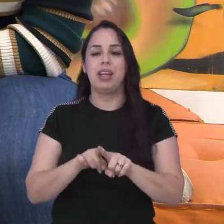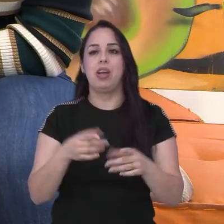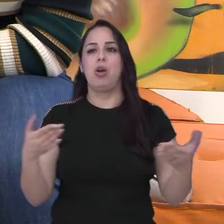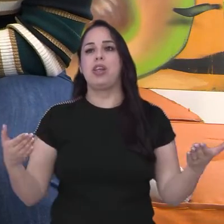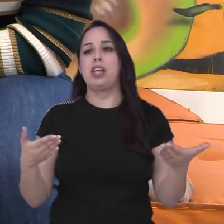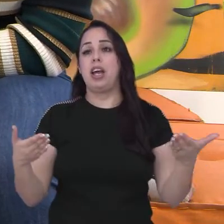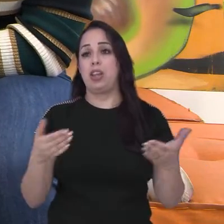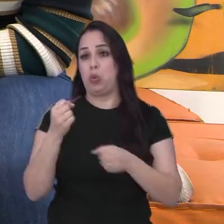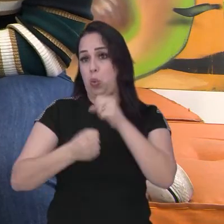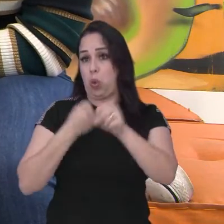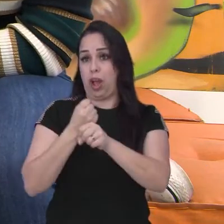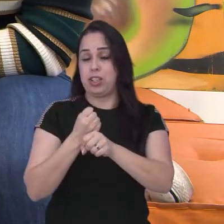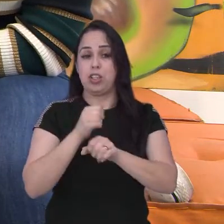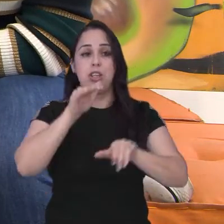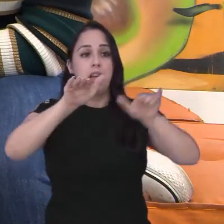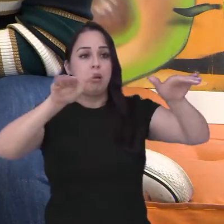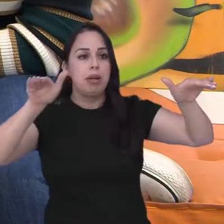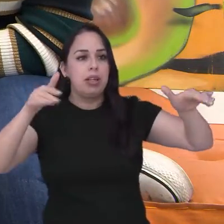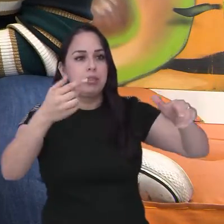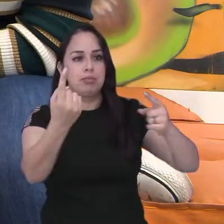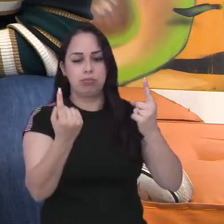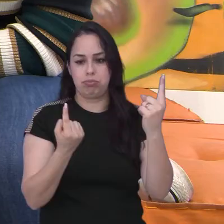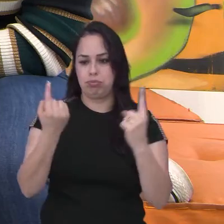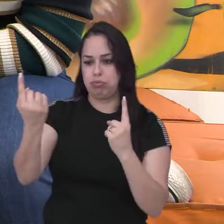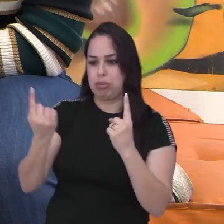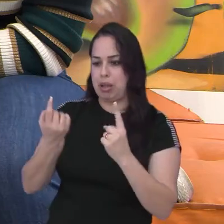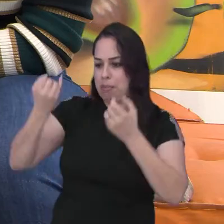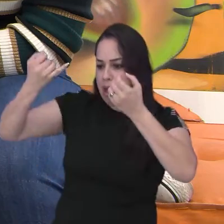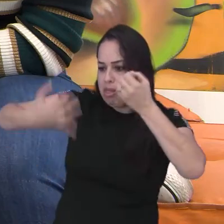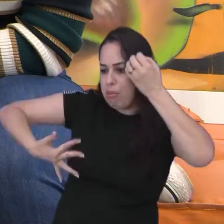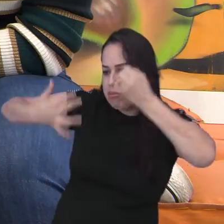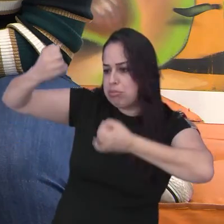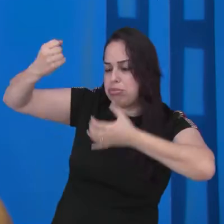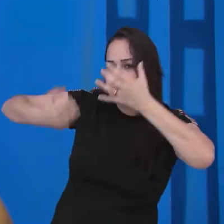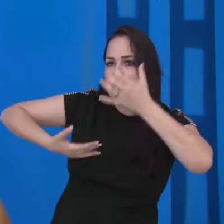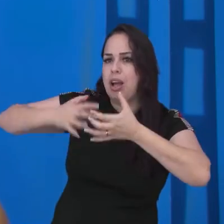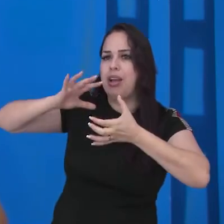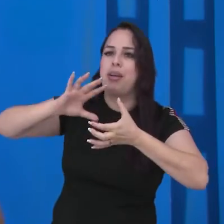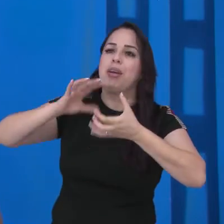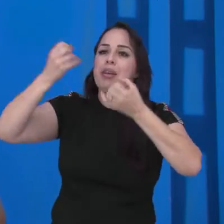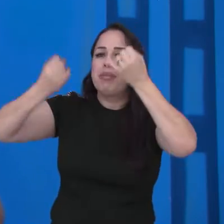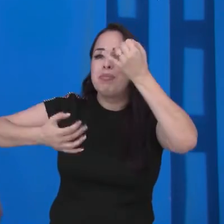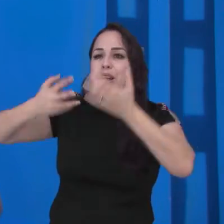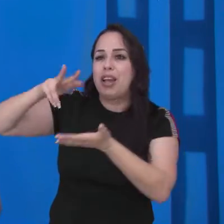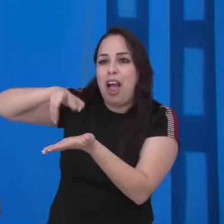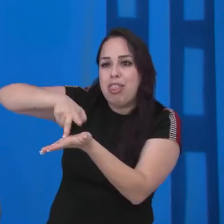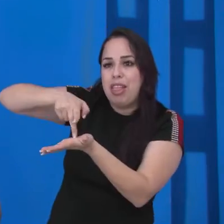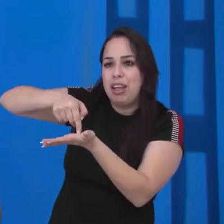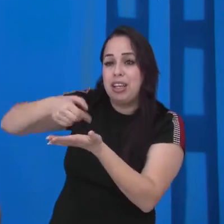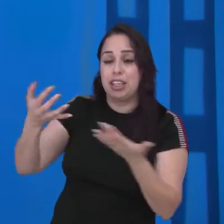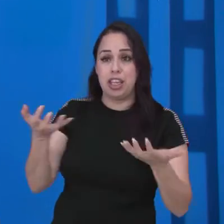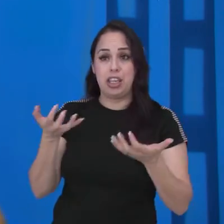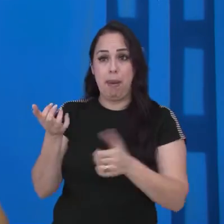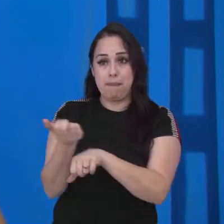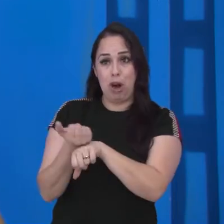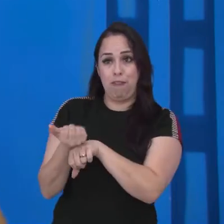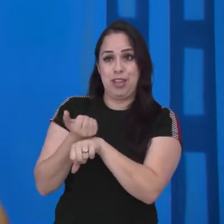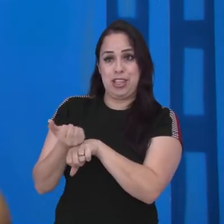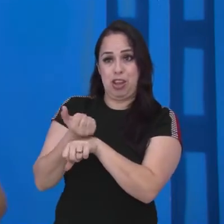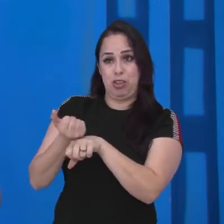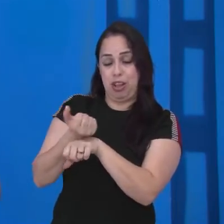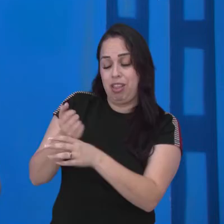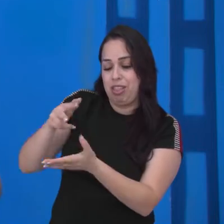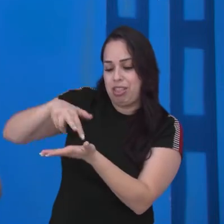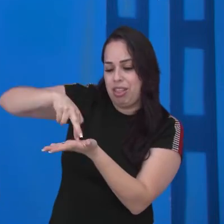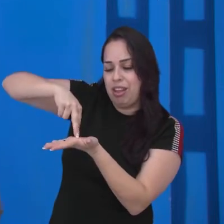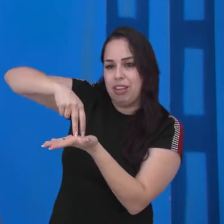algumas pessoas, né, que pudessem traçar uma trajetória de caminho para esses meninos e meninas que querem traçar aí